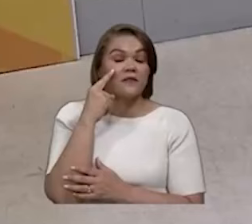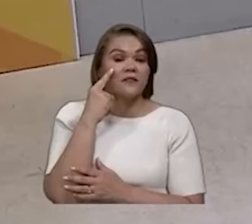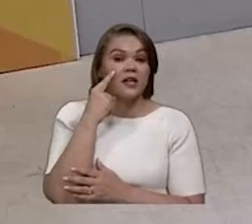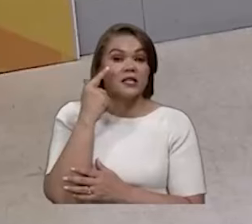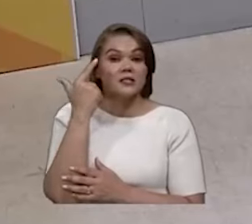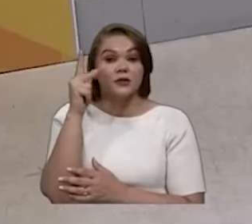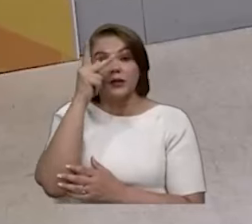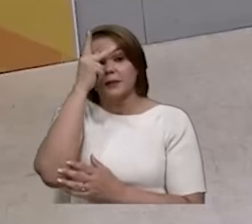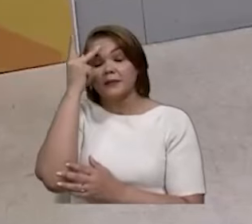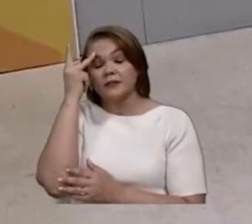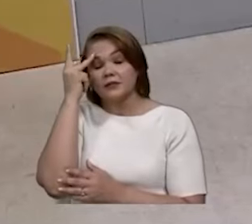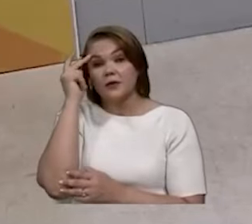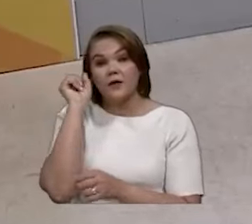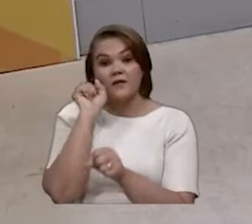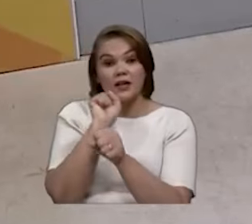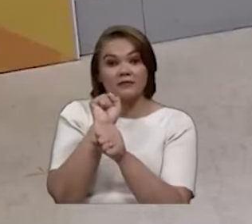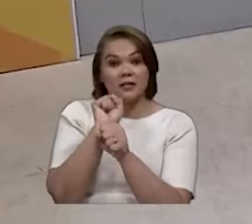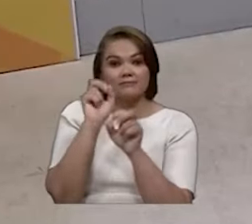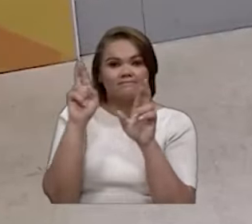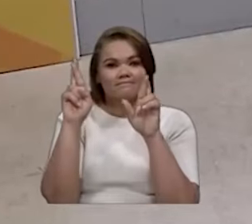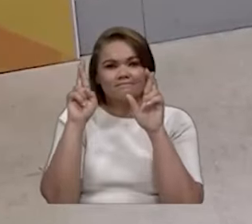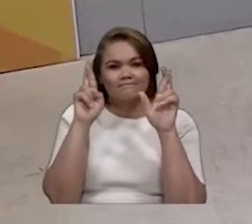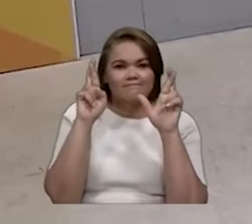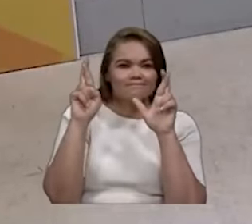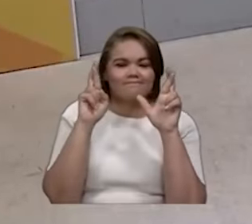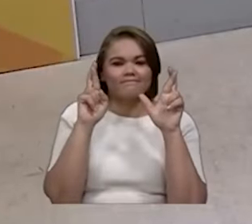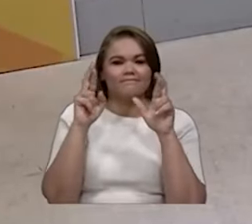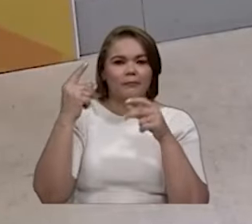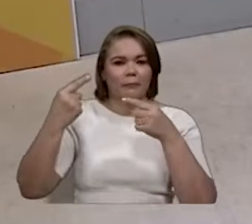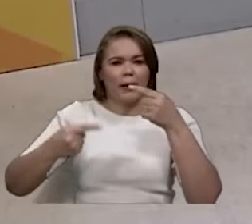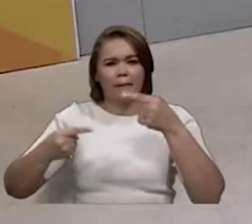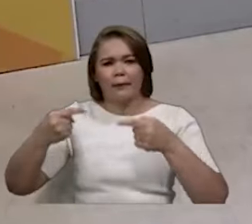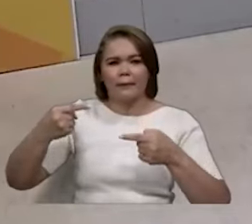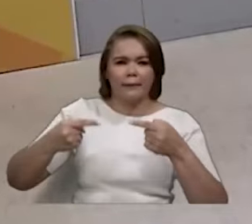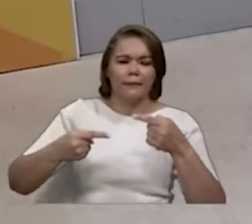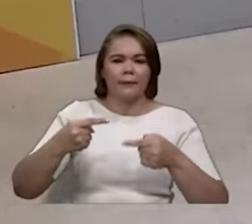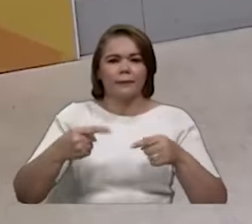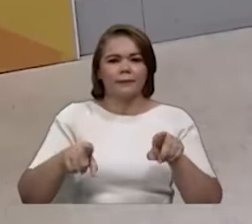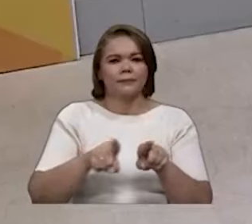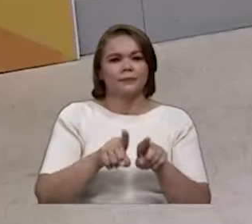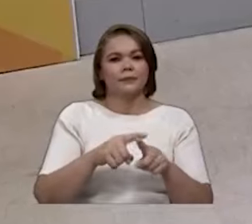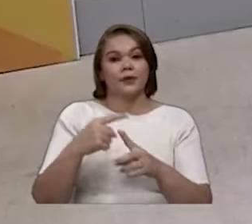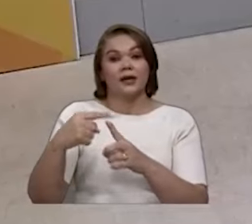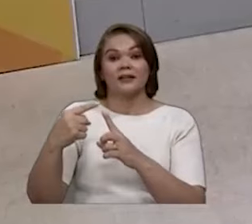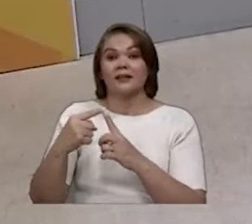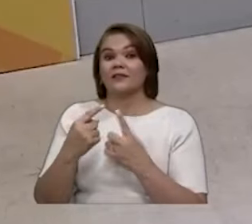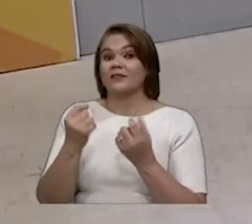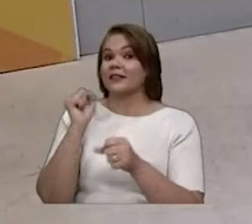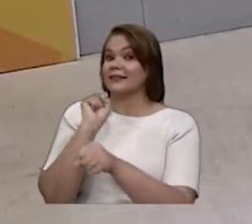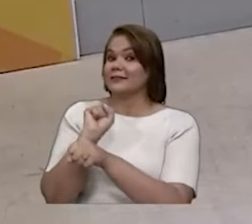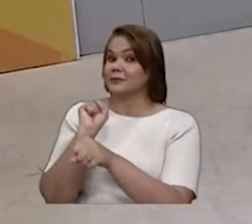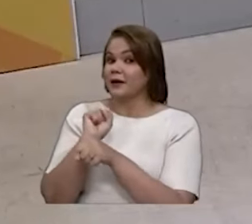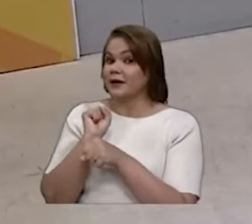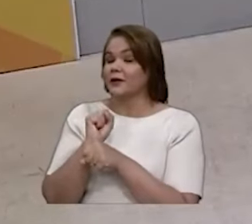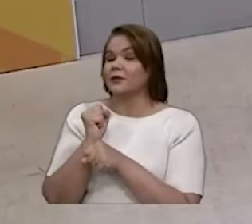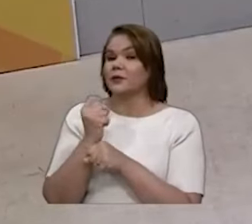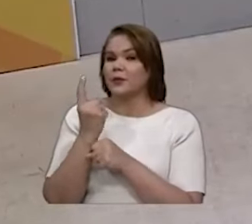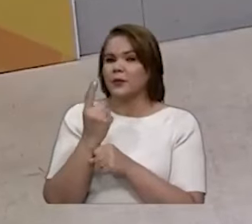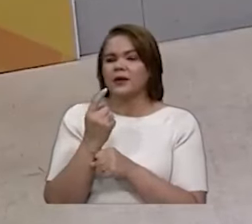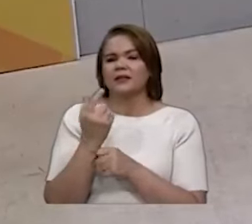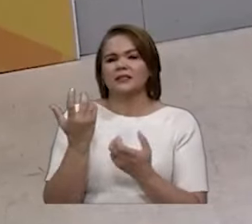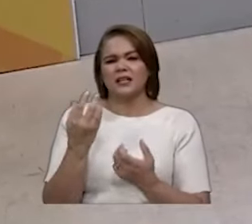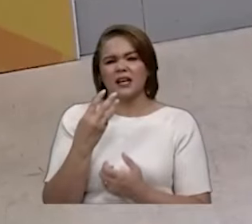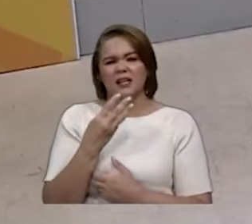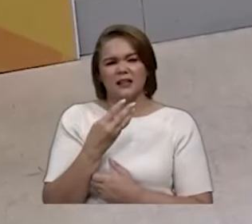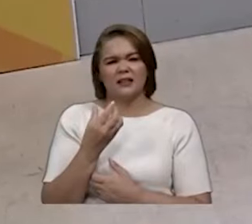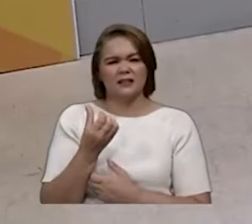possibilidade de ficar ali, ó, na disputa. Já temos candidatos ao prêmio de 100 mil reais esperando uma bolinha. Será que é essa?